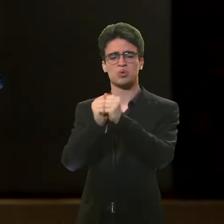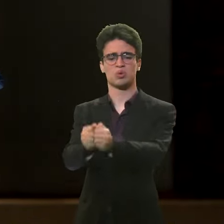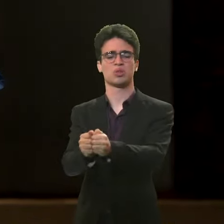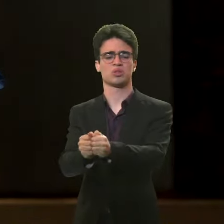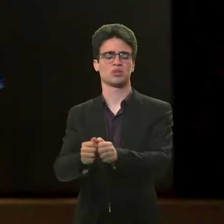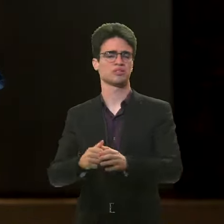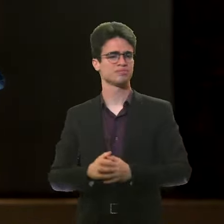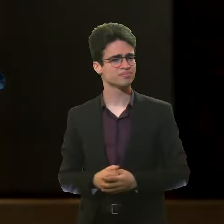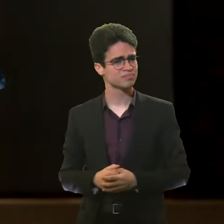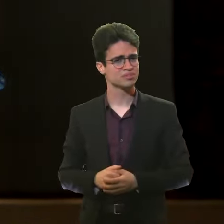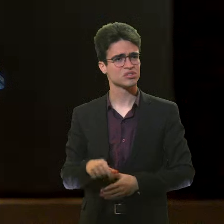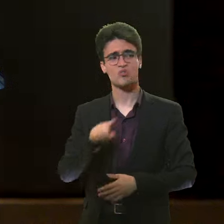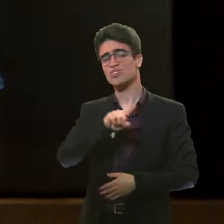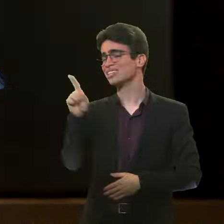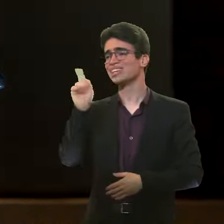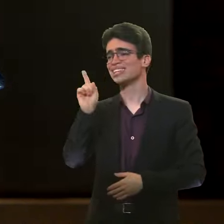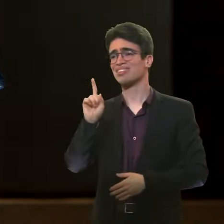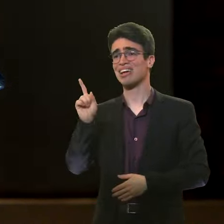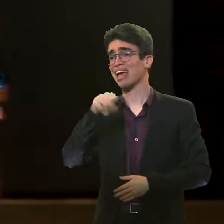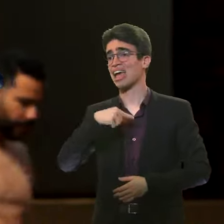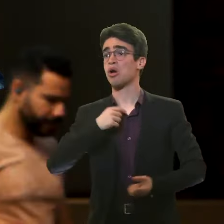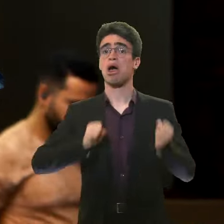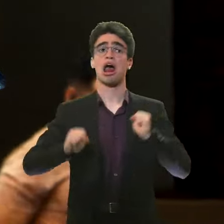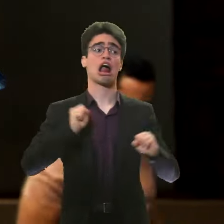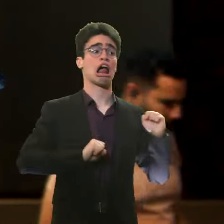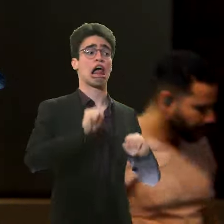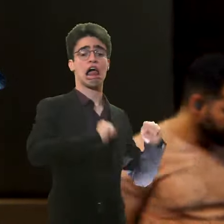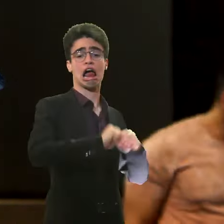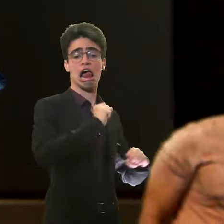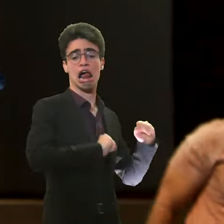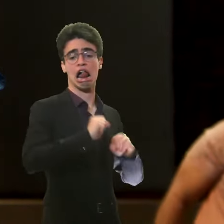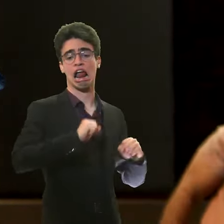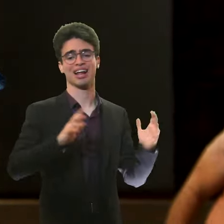Não saia correndo na frente tentando achar o caminho certo.